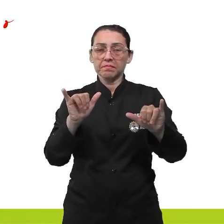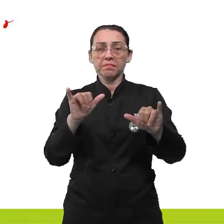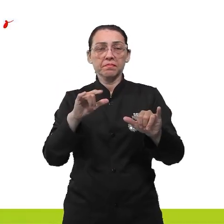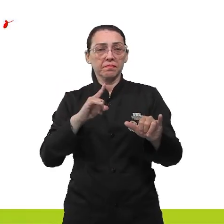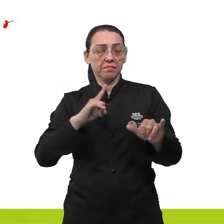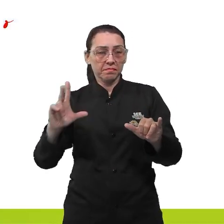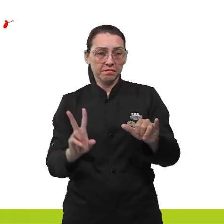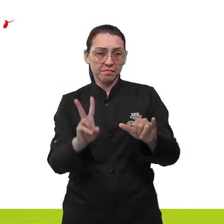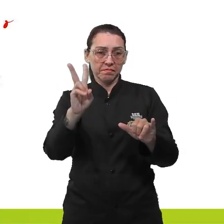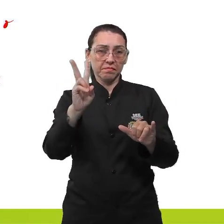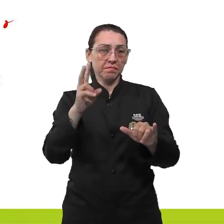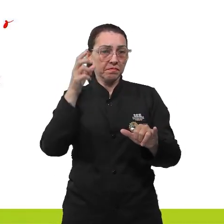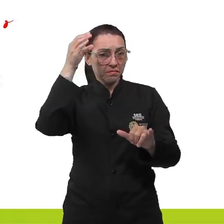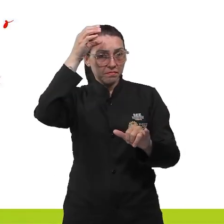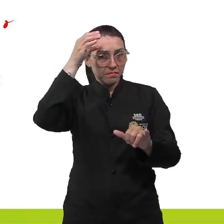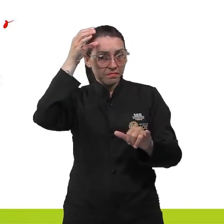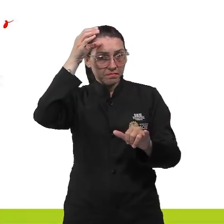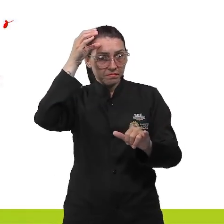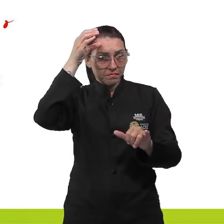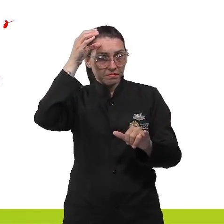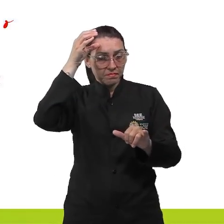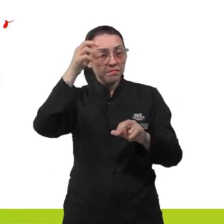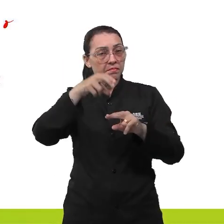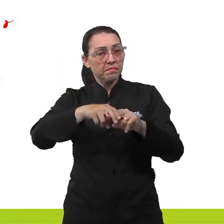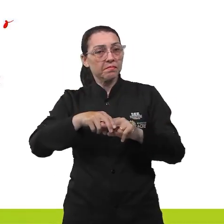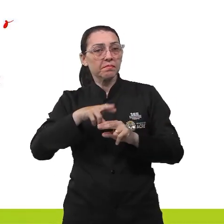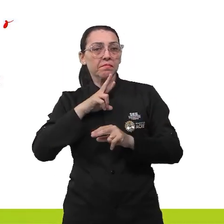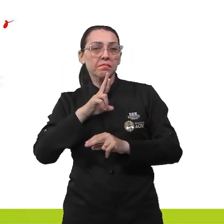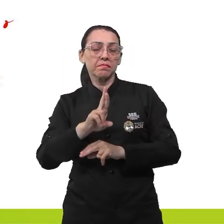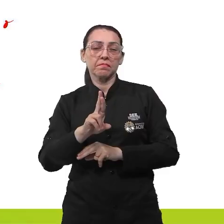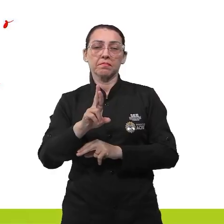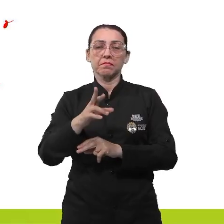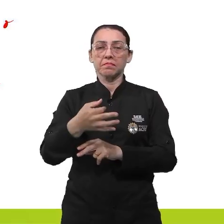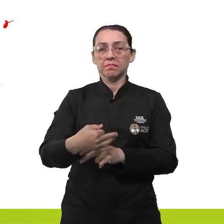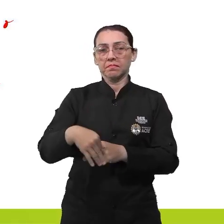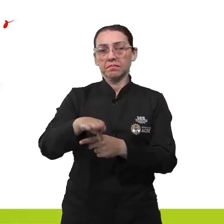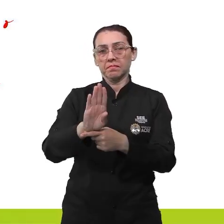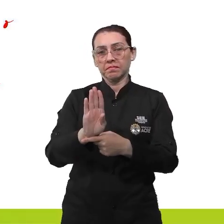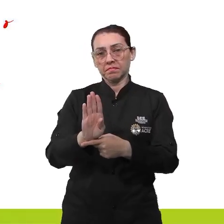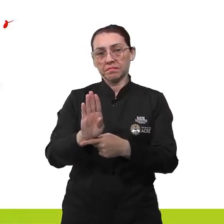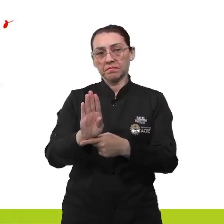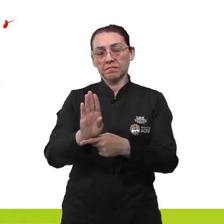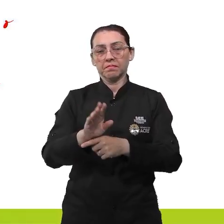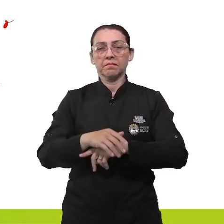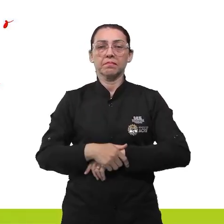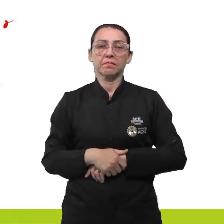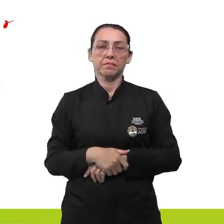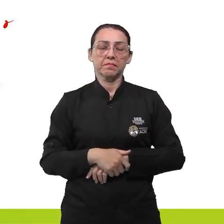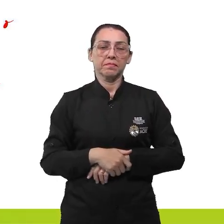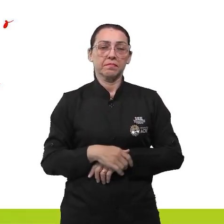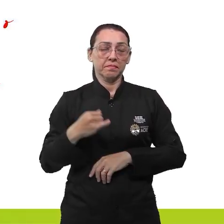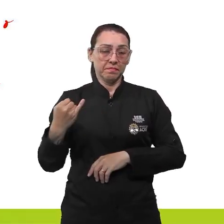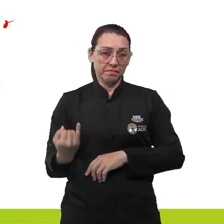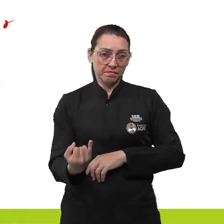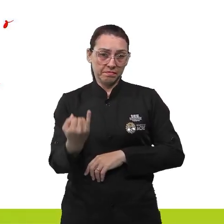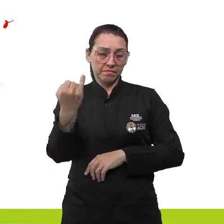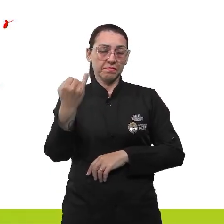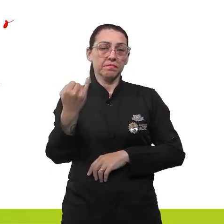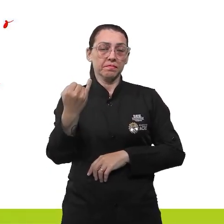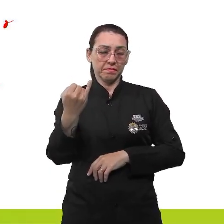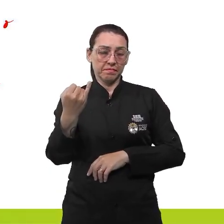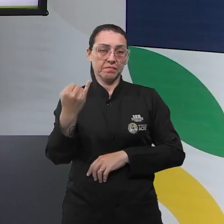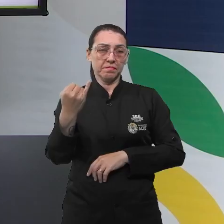que valorizar é conscientização. Então, por isso que a nossa resposta correta é a letra B. Importância, precaução